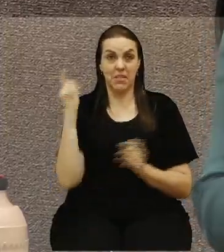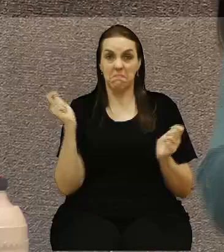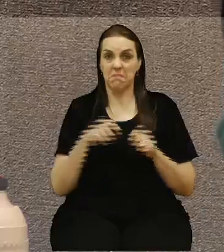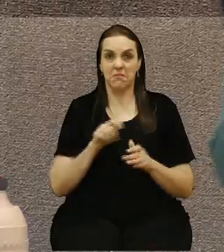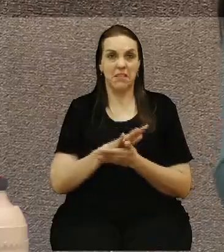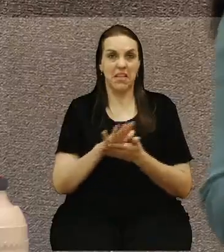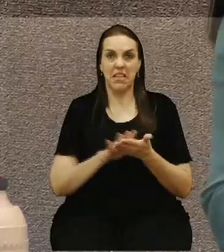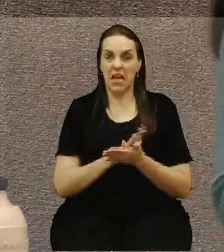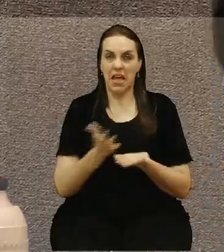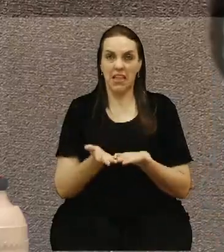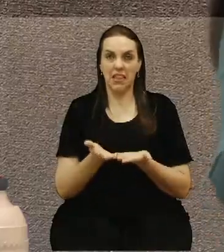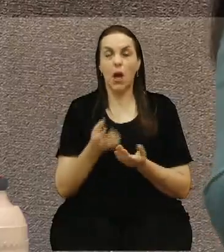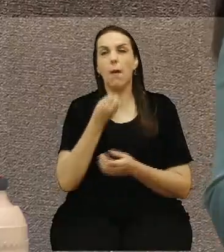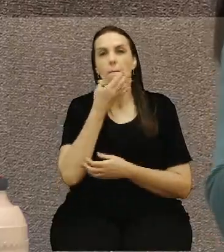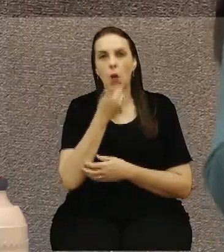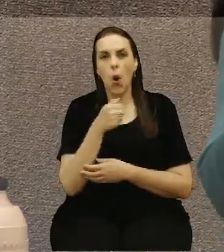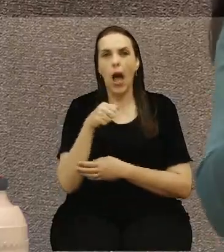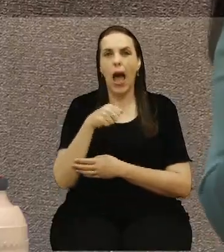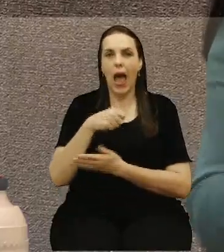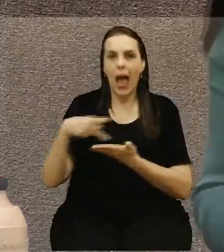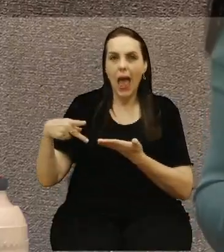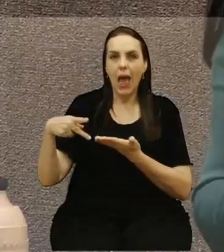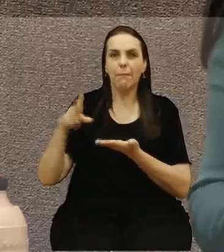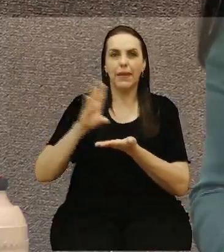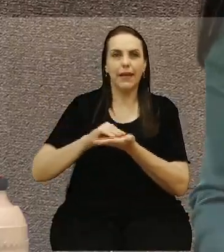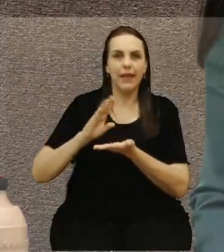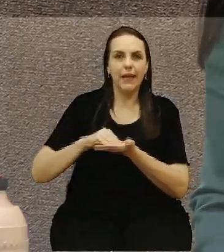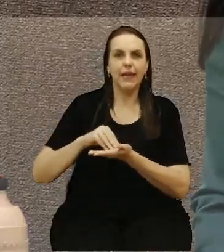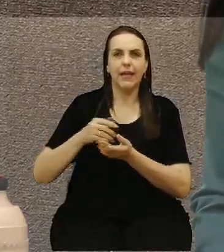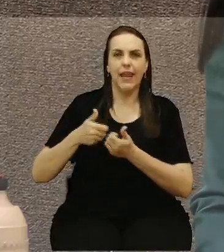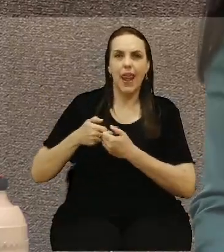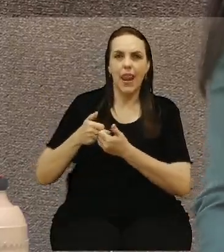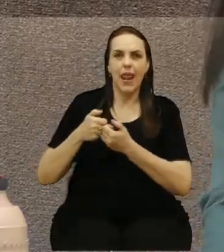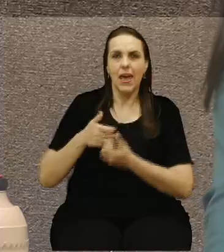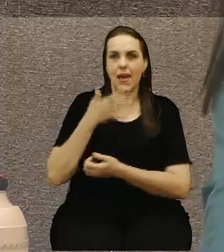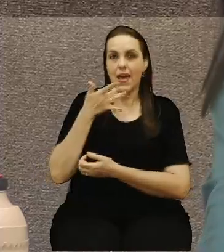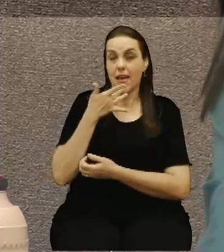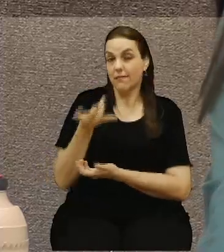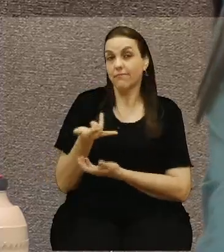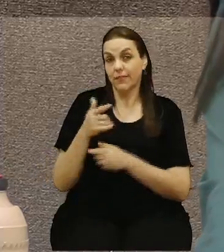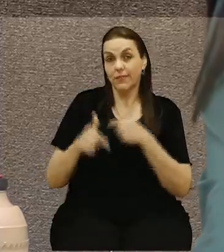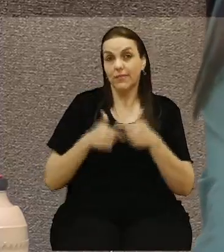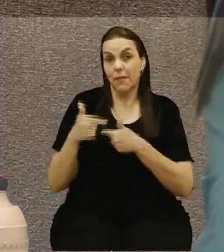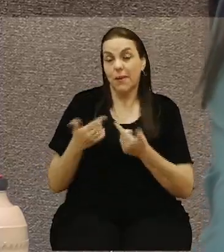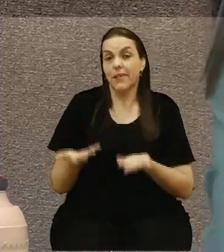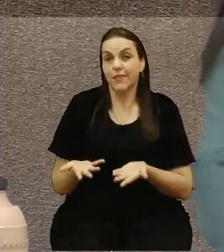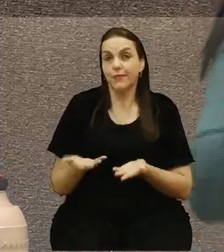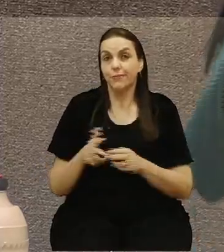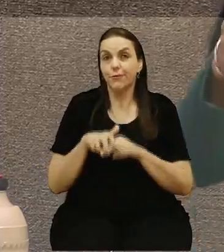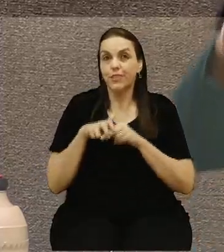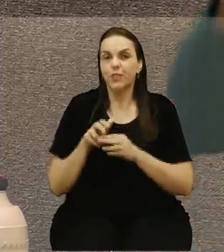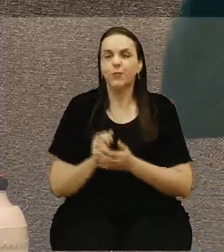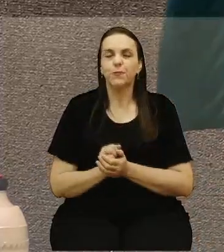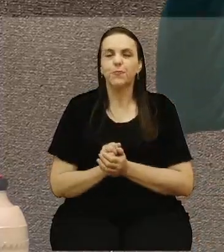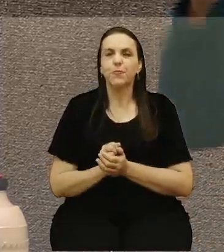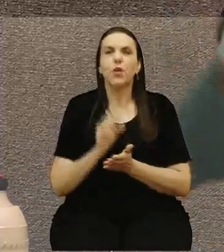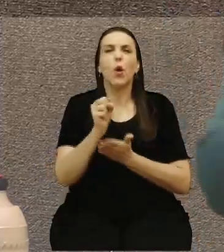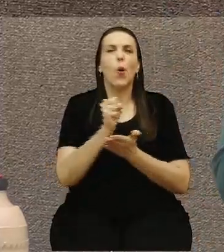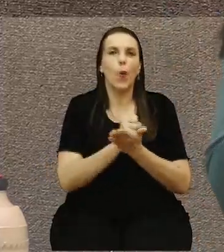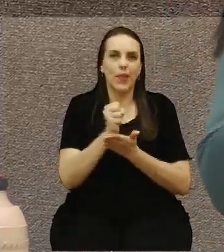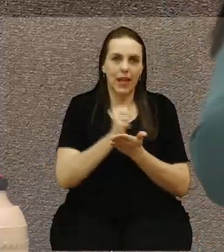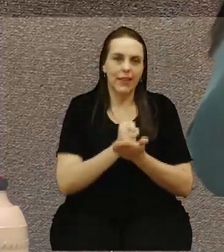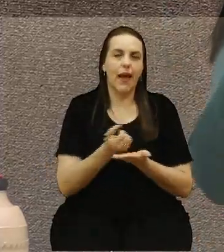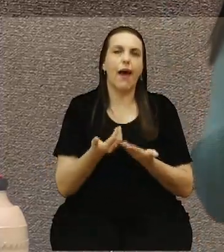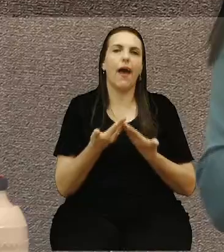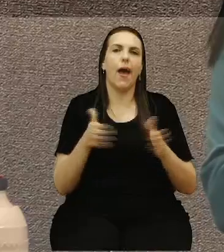marcar, sim, o ideal seria um aplicativo, algo que facilite, e acho que é para isso que se está trabalhando. Contratações,